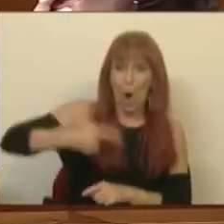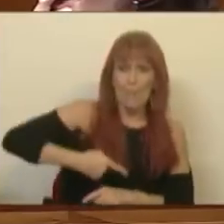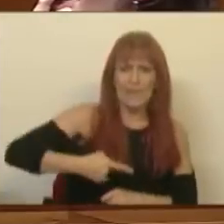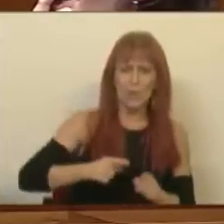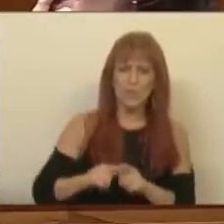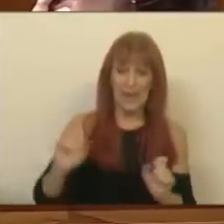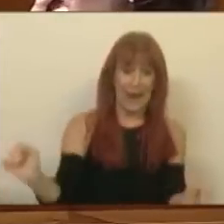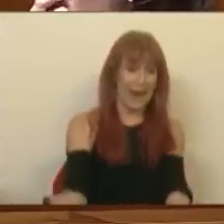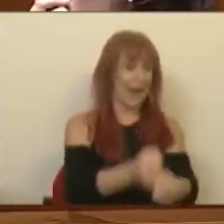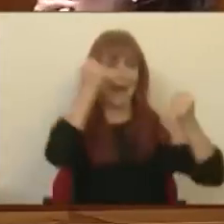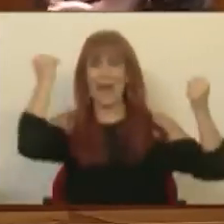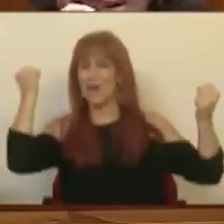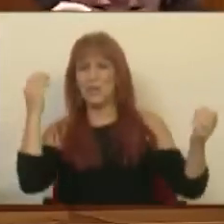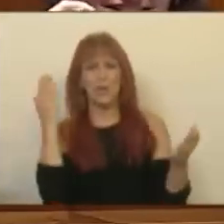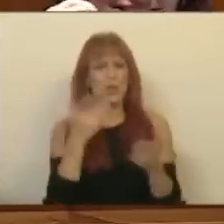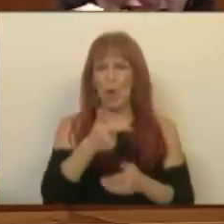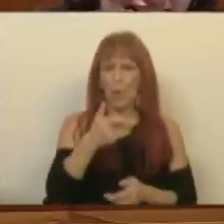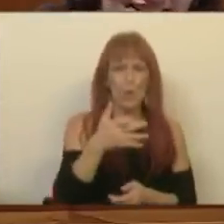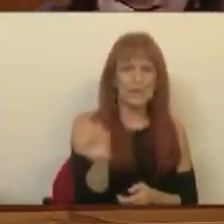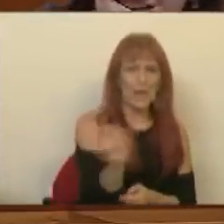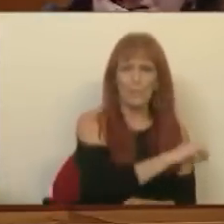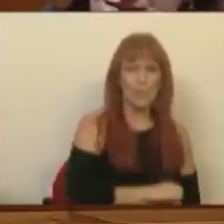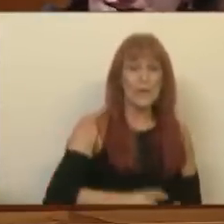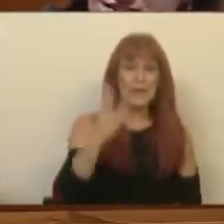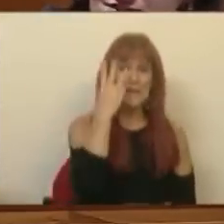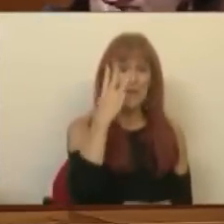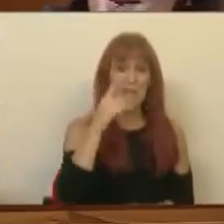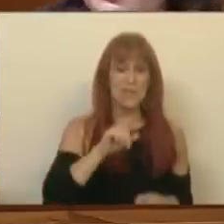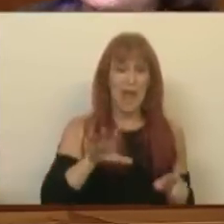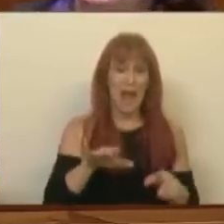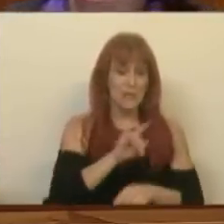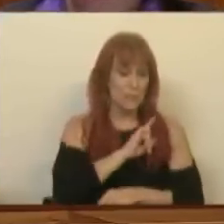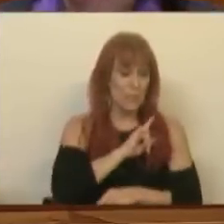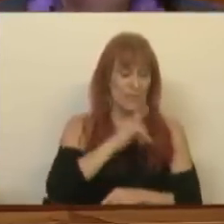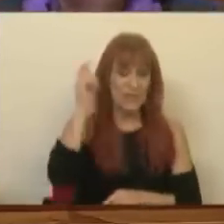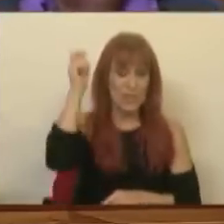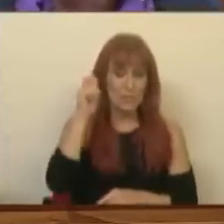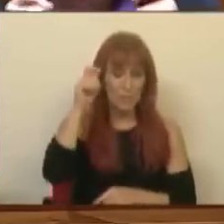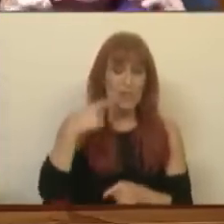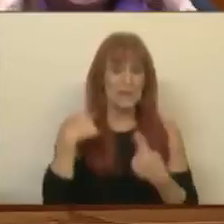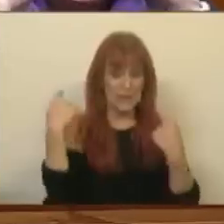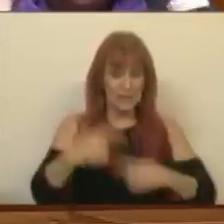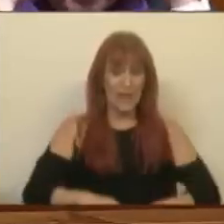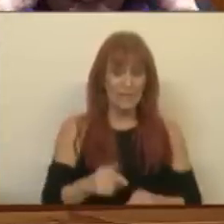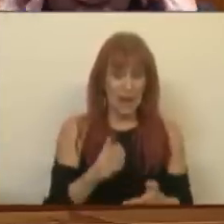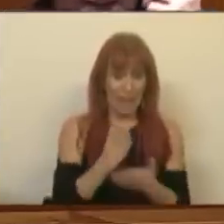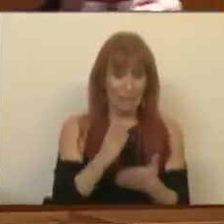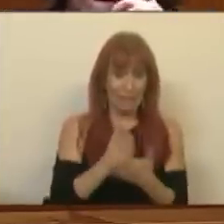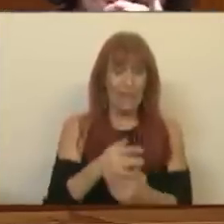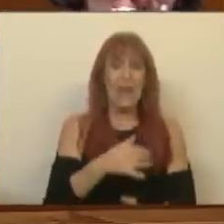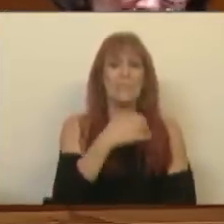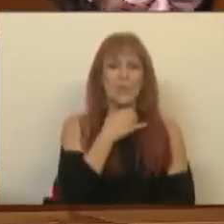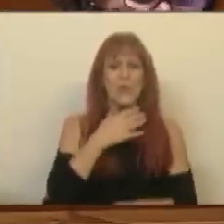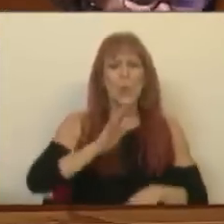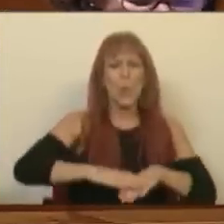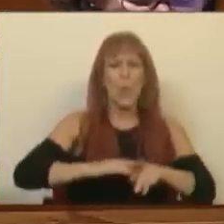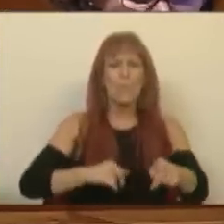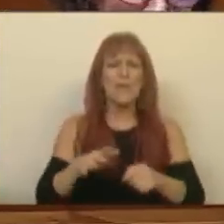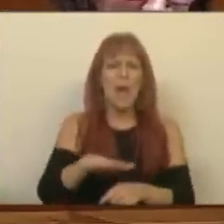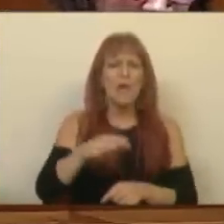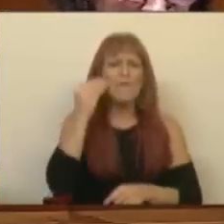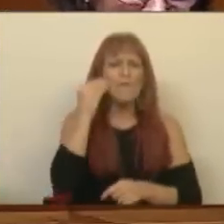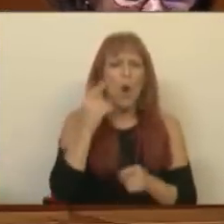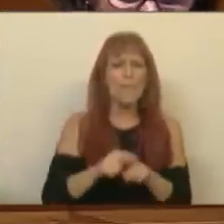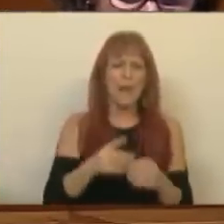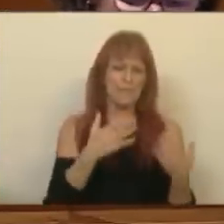a resgatar não ataque mas três Fundos privados de pensões que estavam à beira da Falência fruto da forma